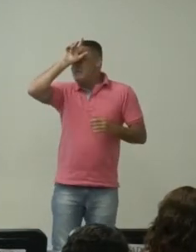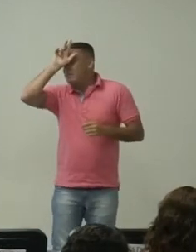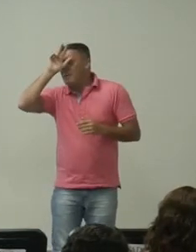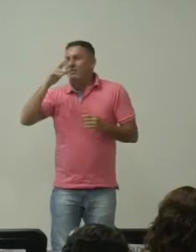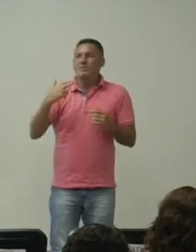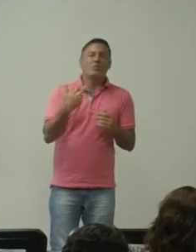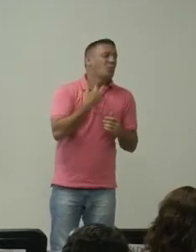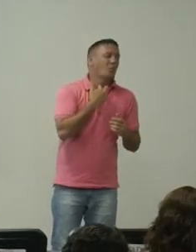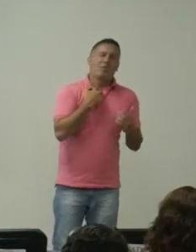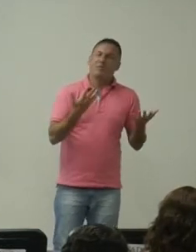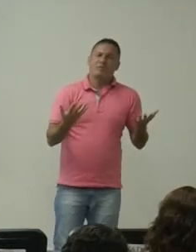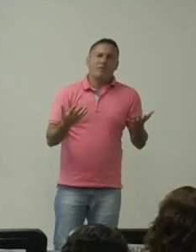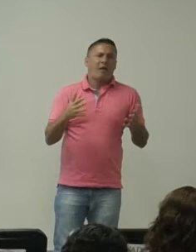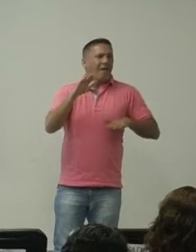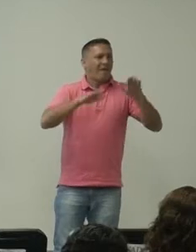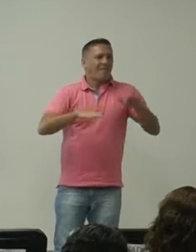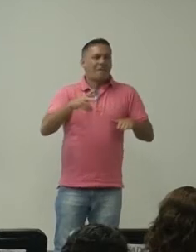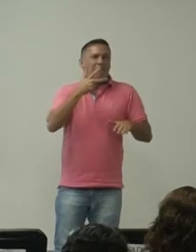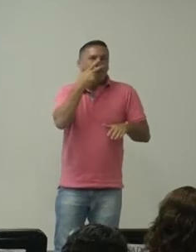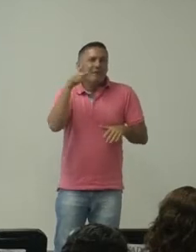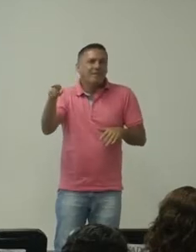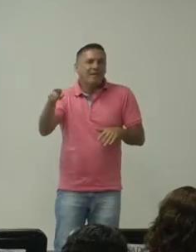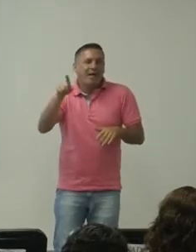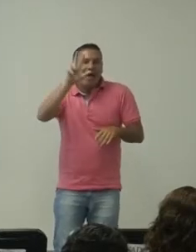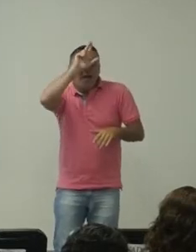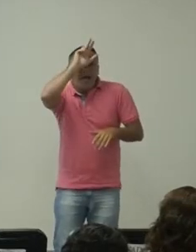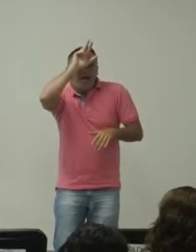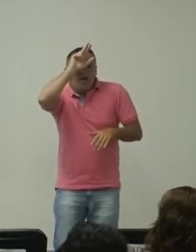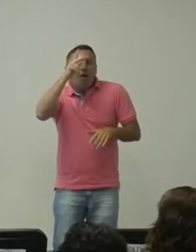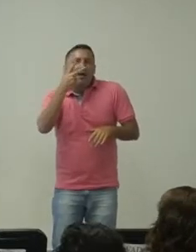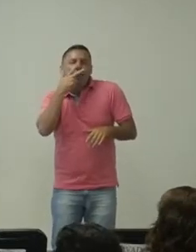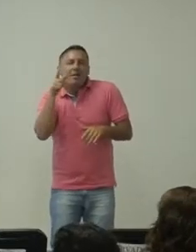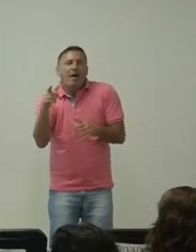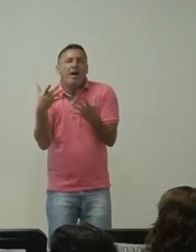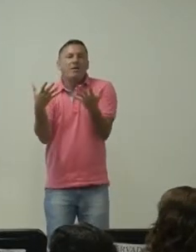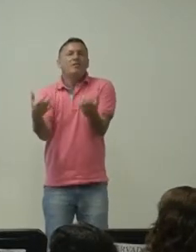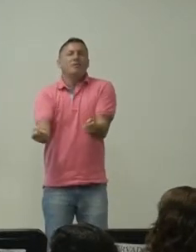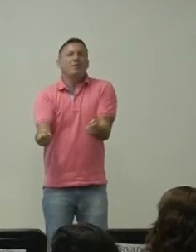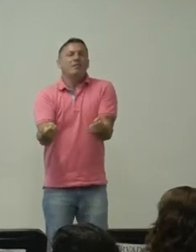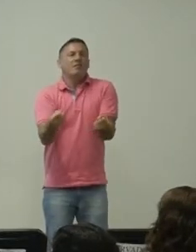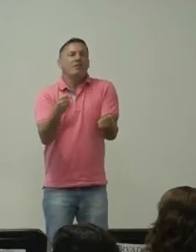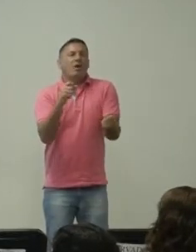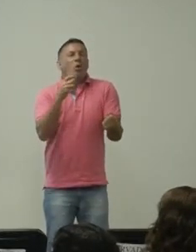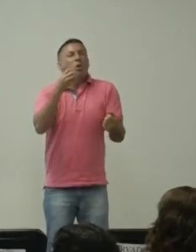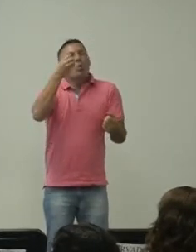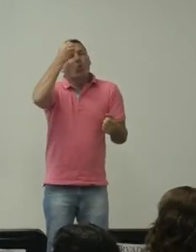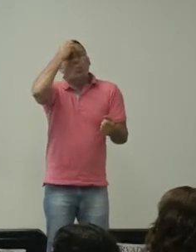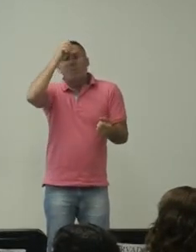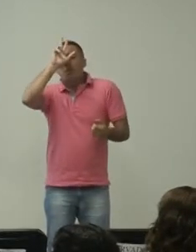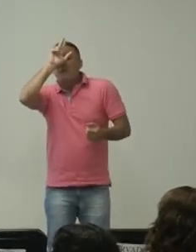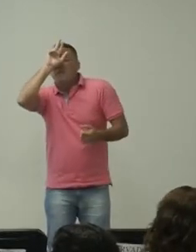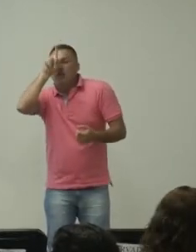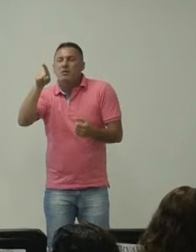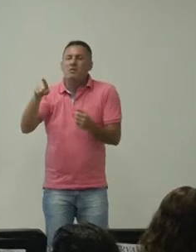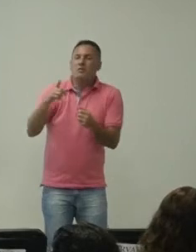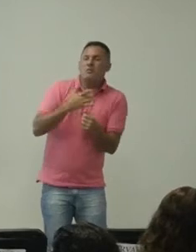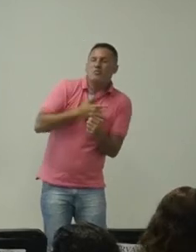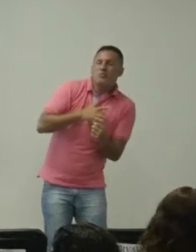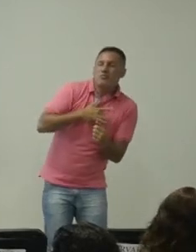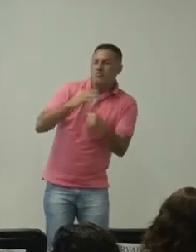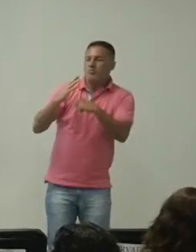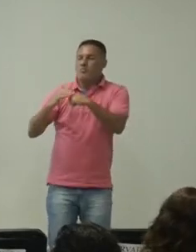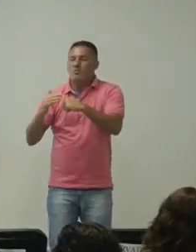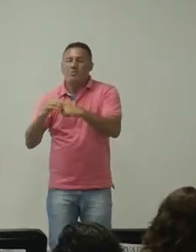considerado, sim, um potencializador de atitudes violentas. Mas ele está potencializando algo que ali encontra um